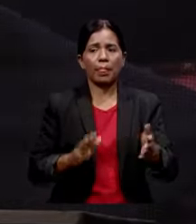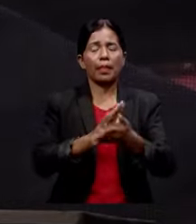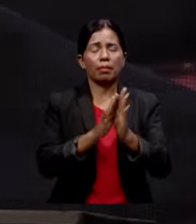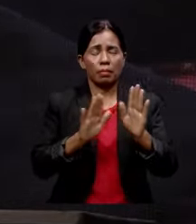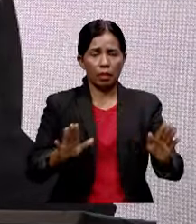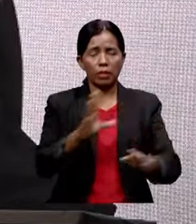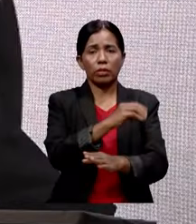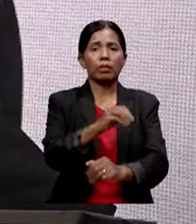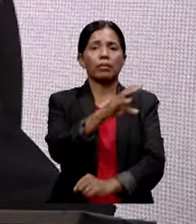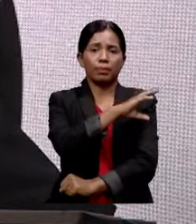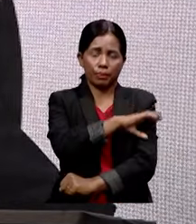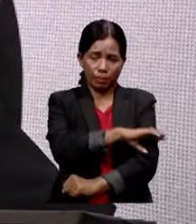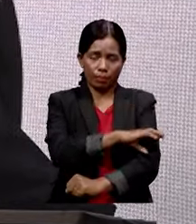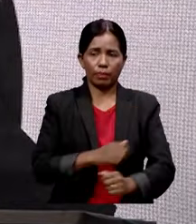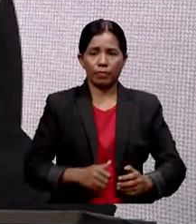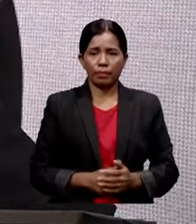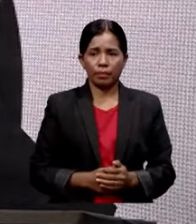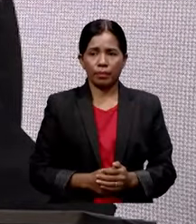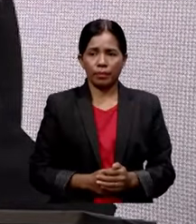e segurança.